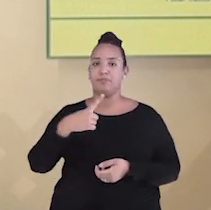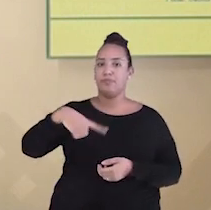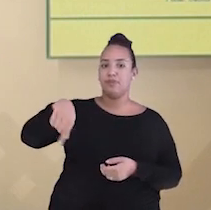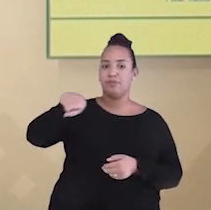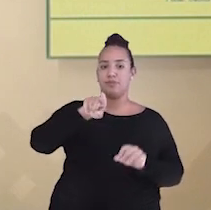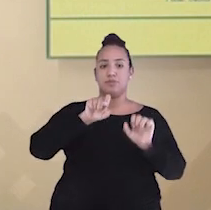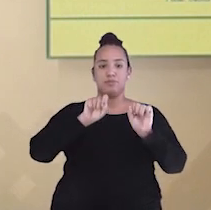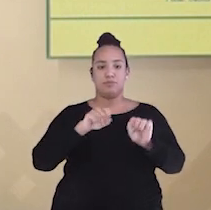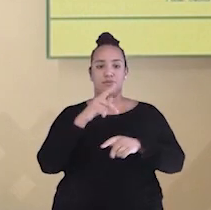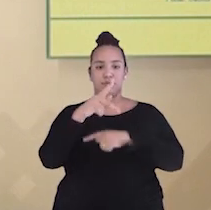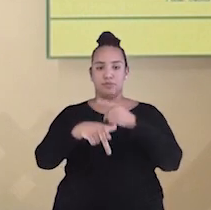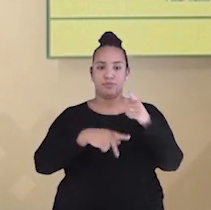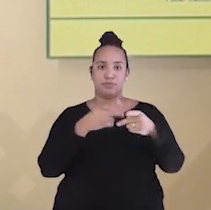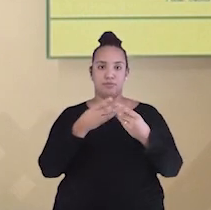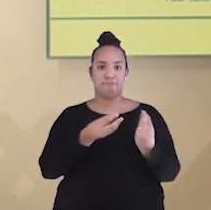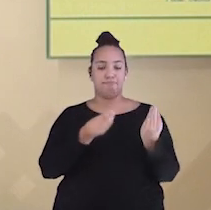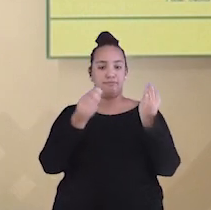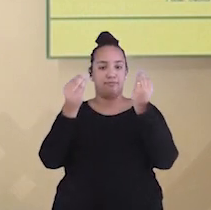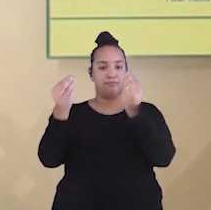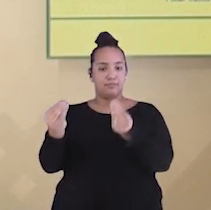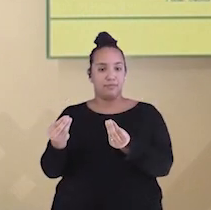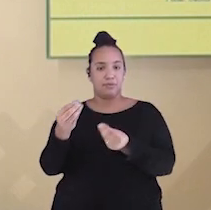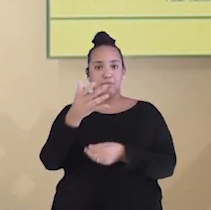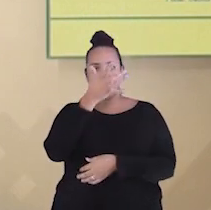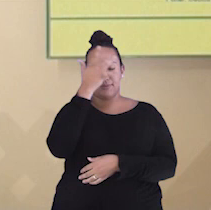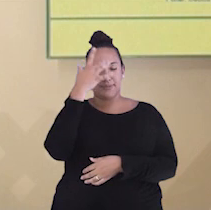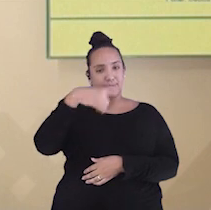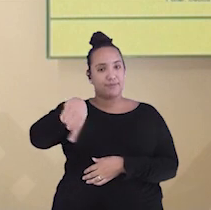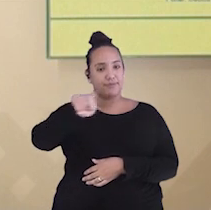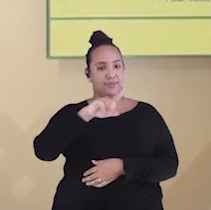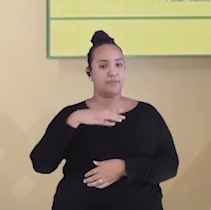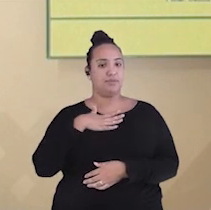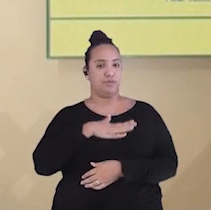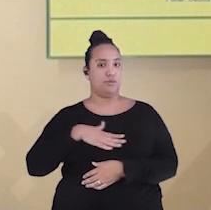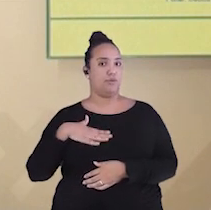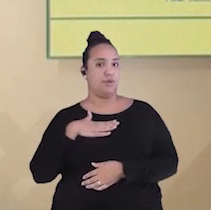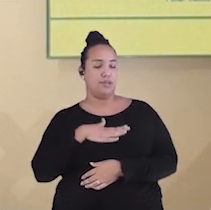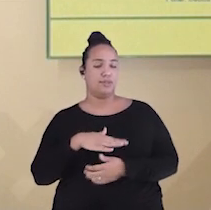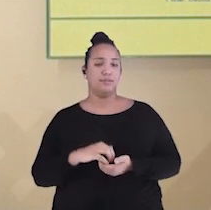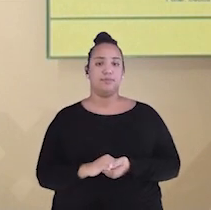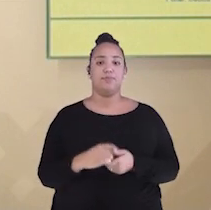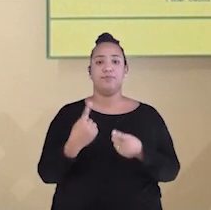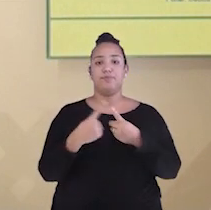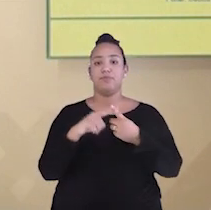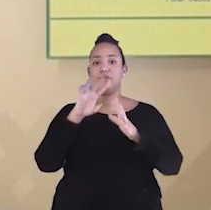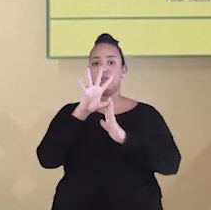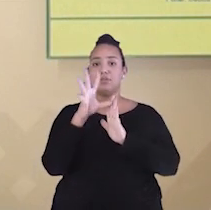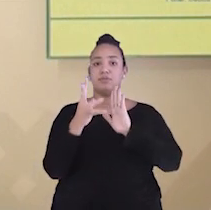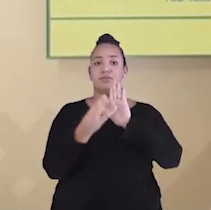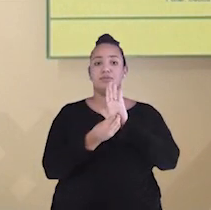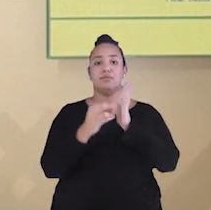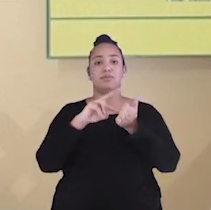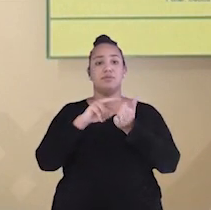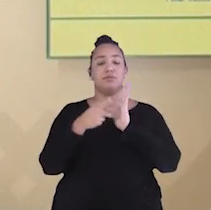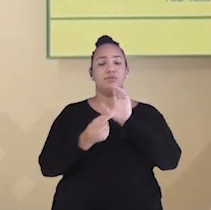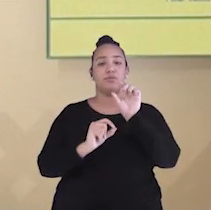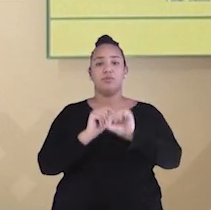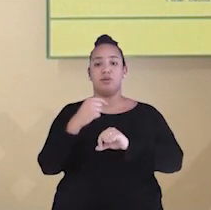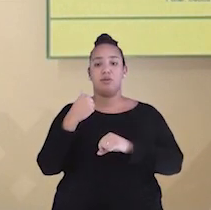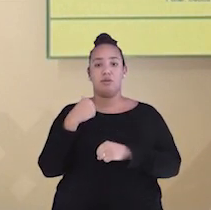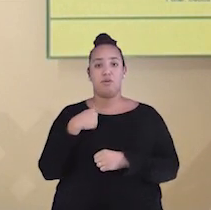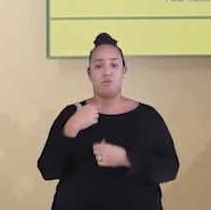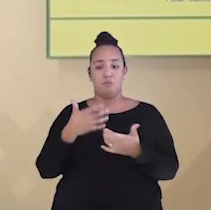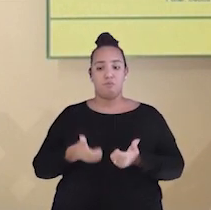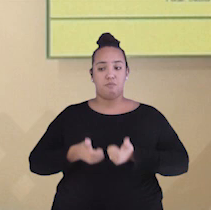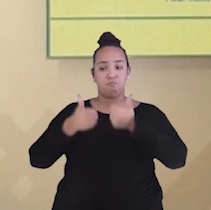você vai presentear a sua boneca Baiomi para alguém que você gosta muito, porque ela vai simbolizar o que você tem de melhor para